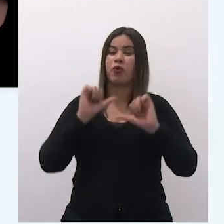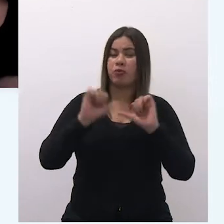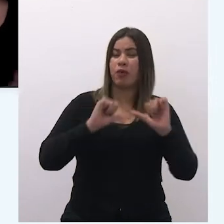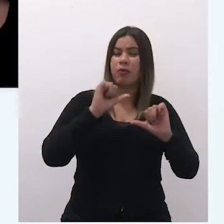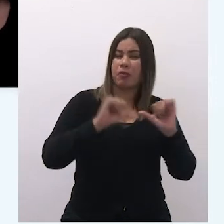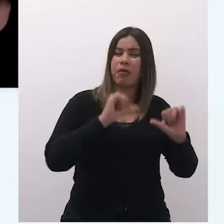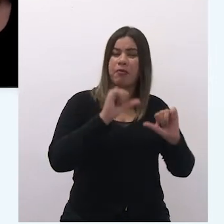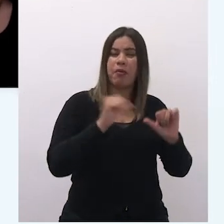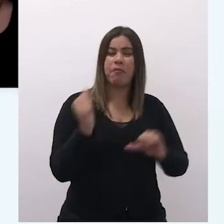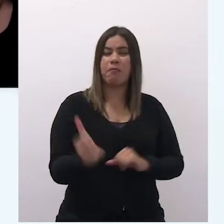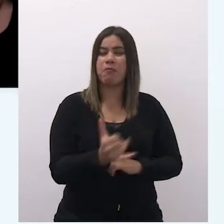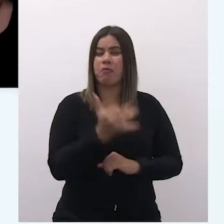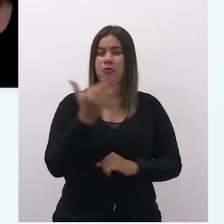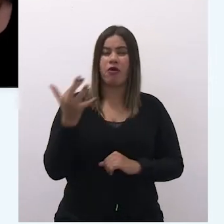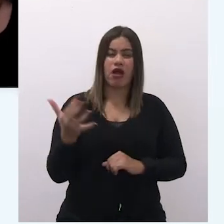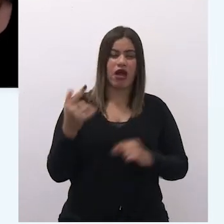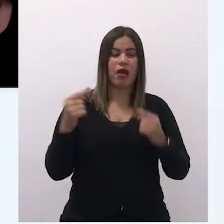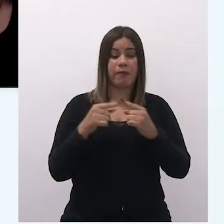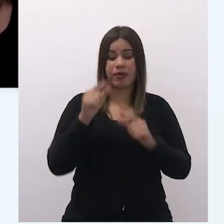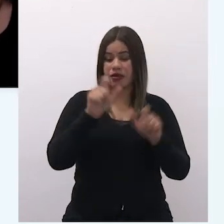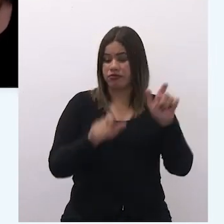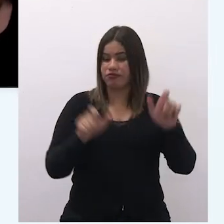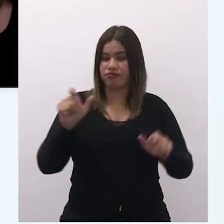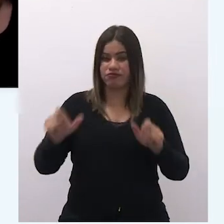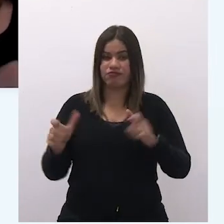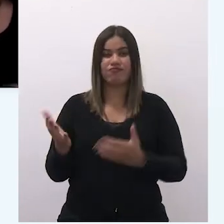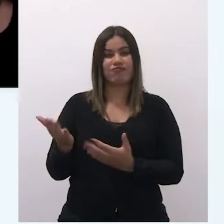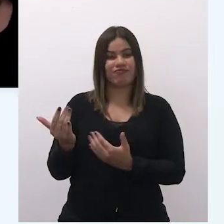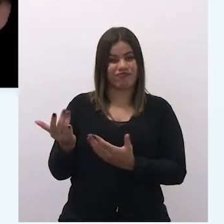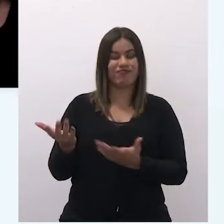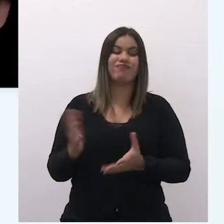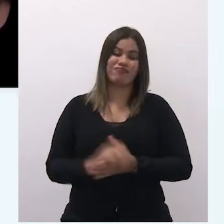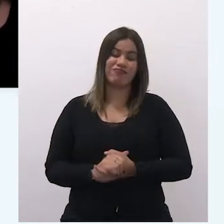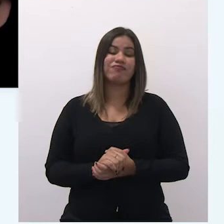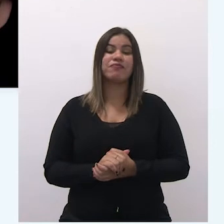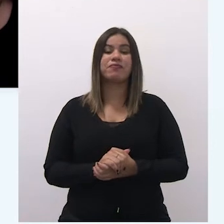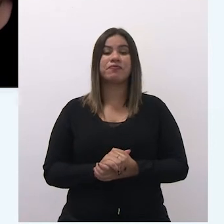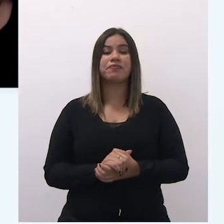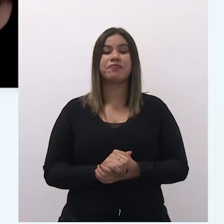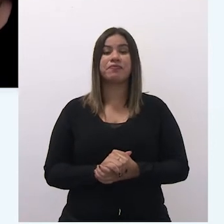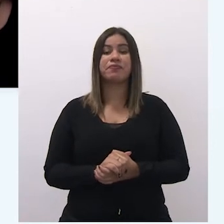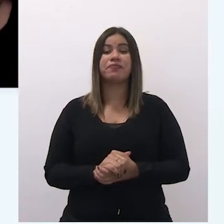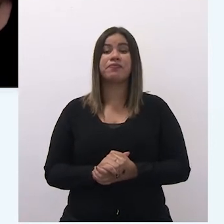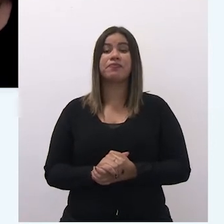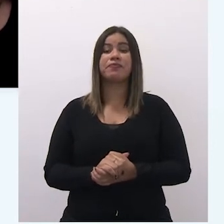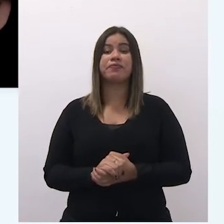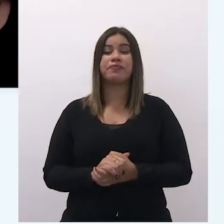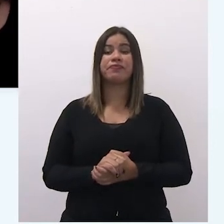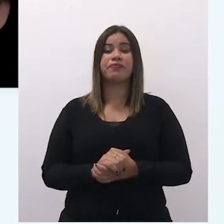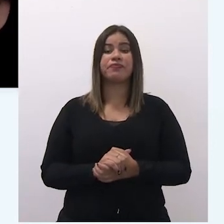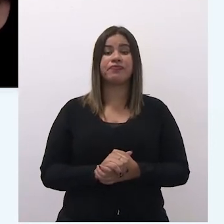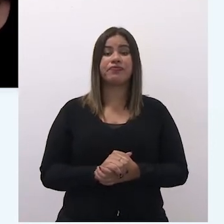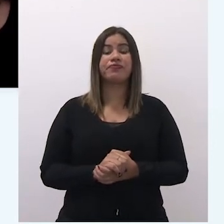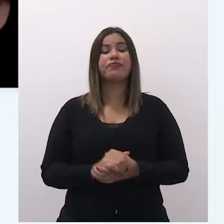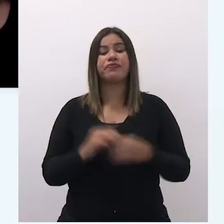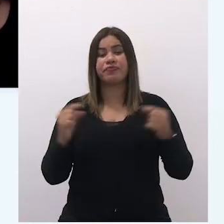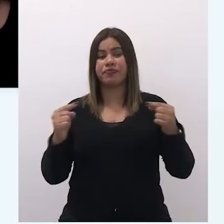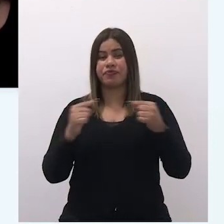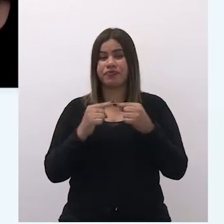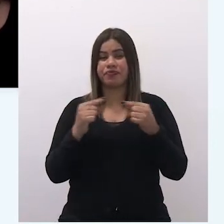passam essas crianças, como você disse, né, nessa pré-adolescência, quando elas